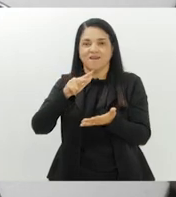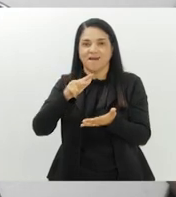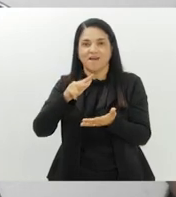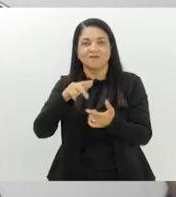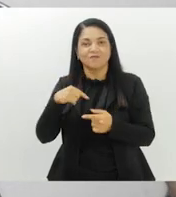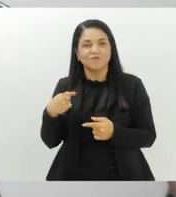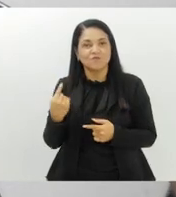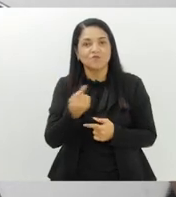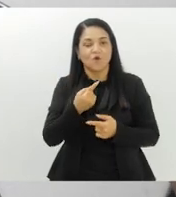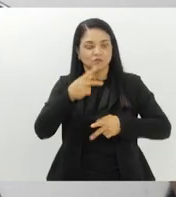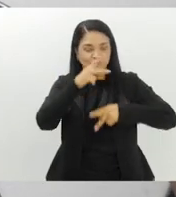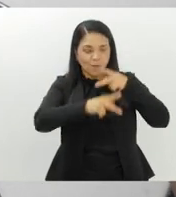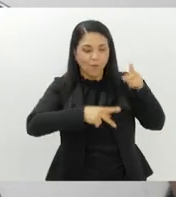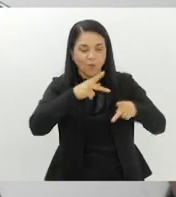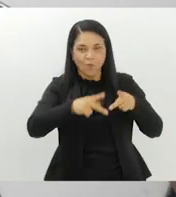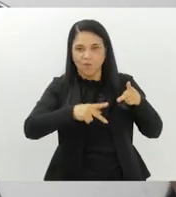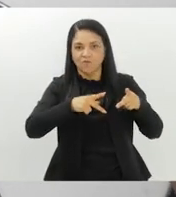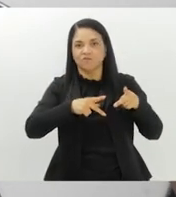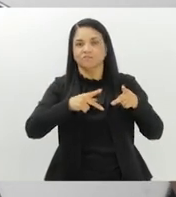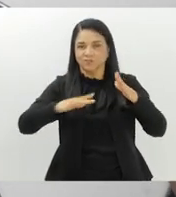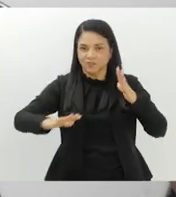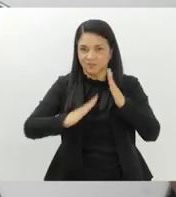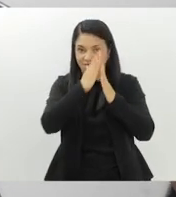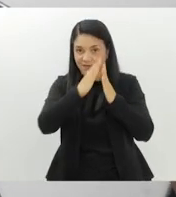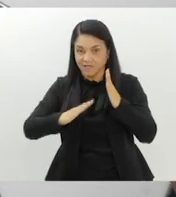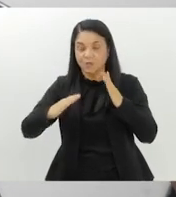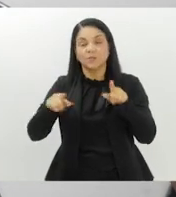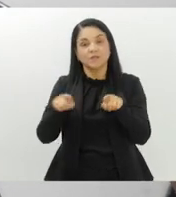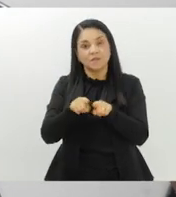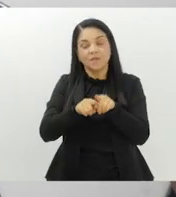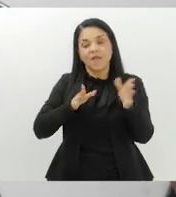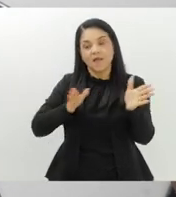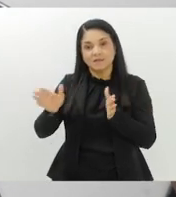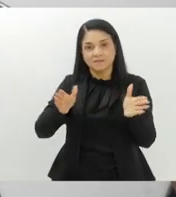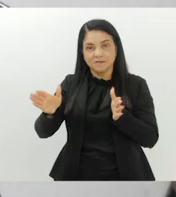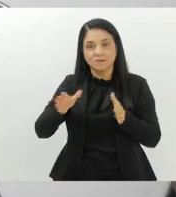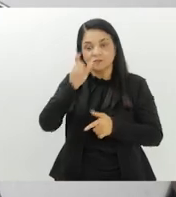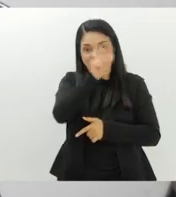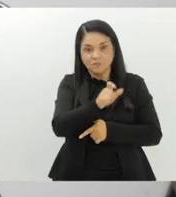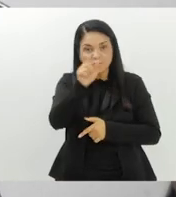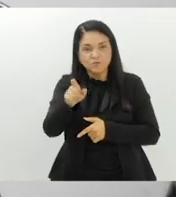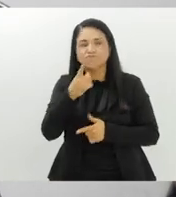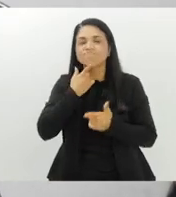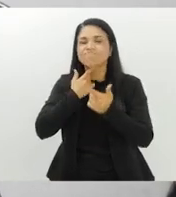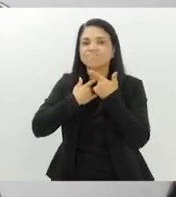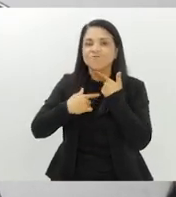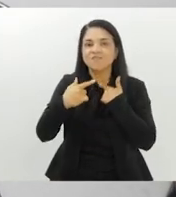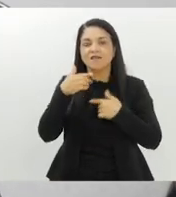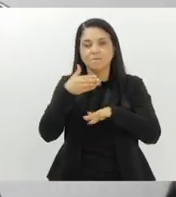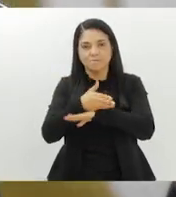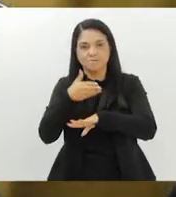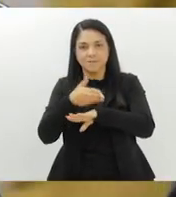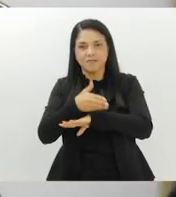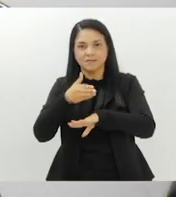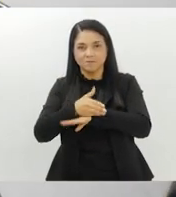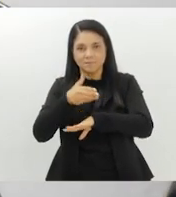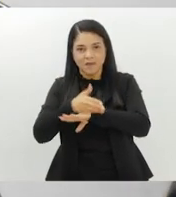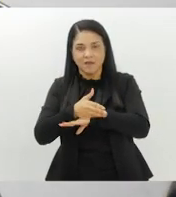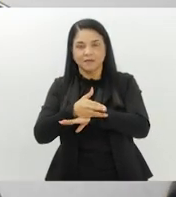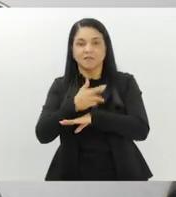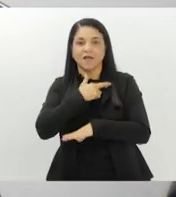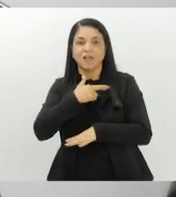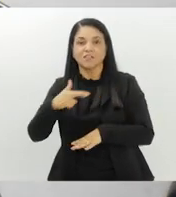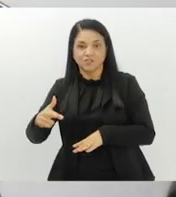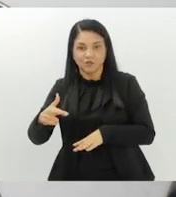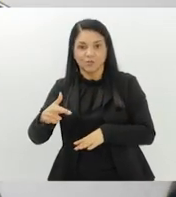aos nossos povos de terreiros e também ao acesso a essas pessoas que desejam participar de nossos rituais e, às vezes, não